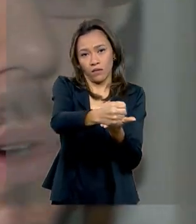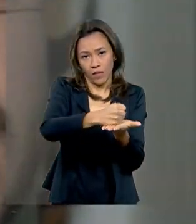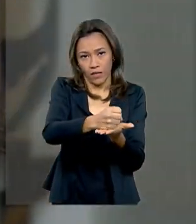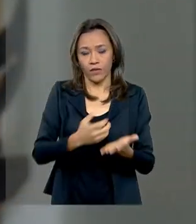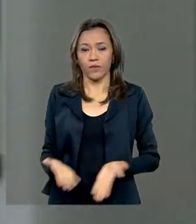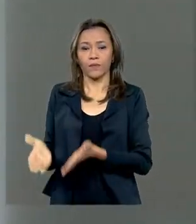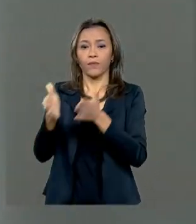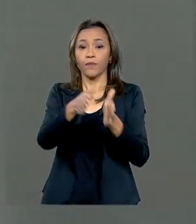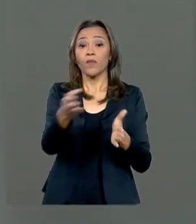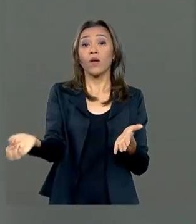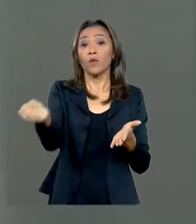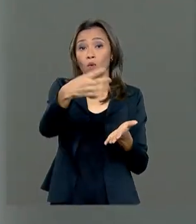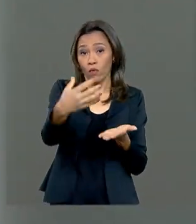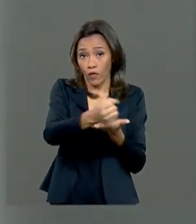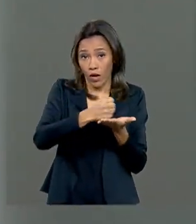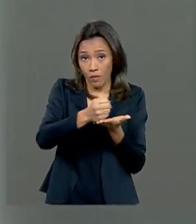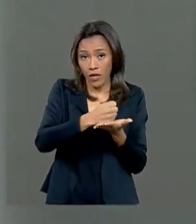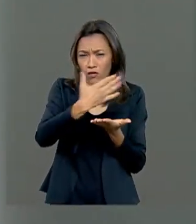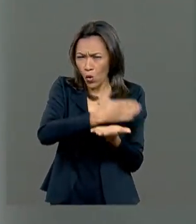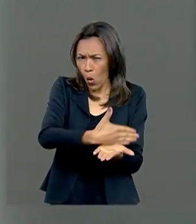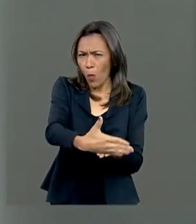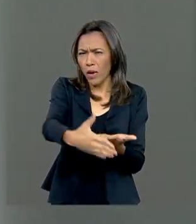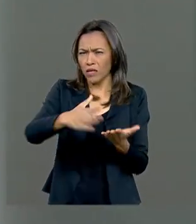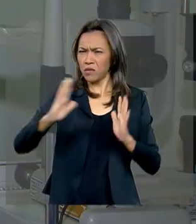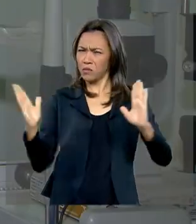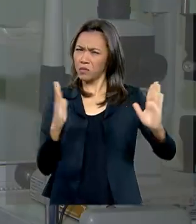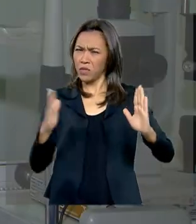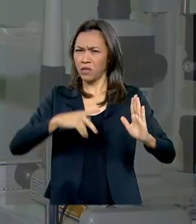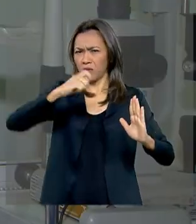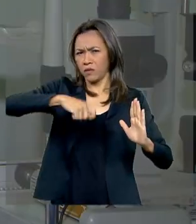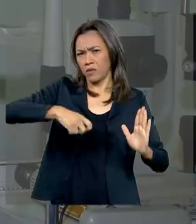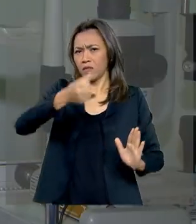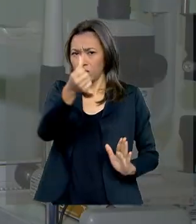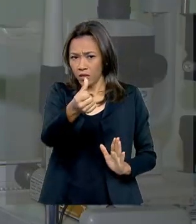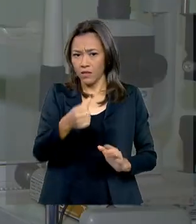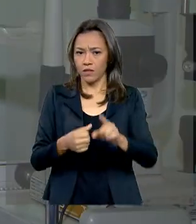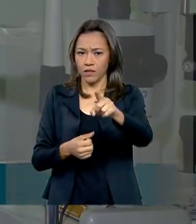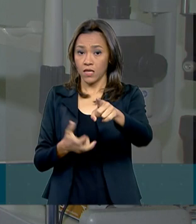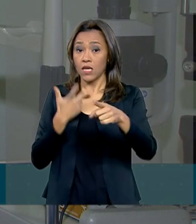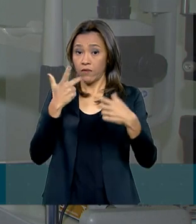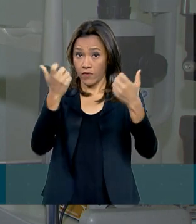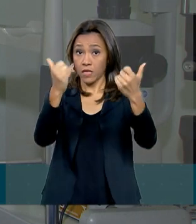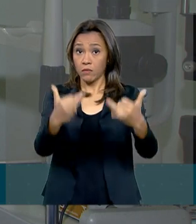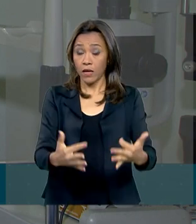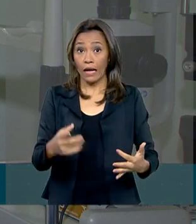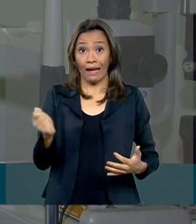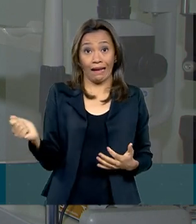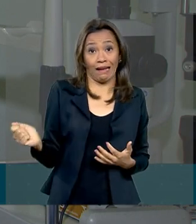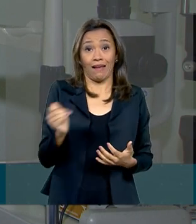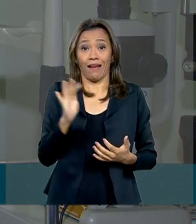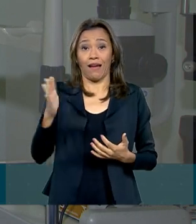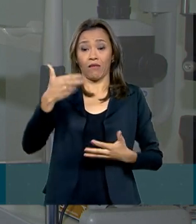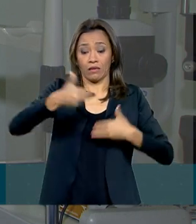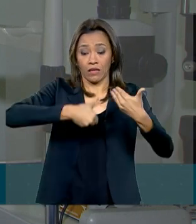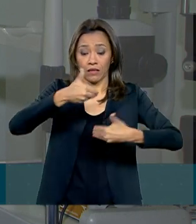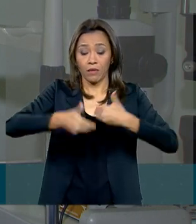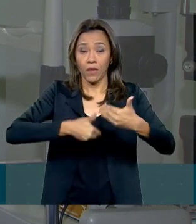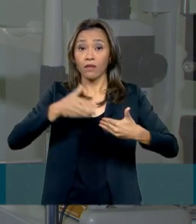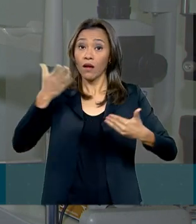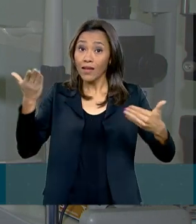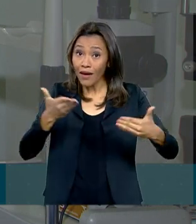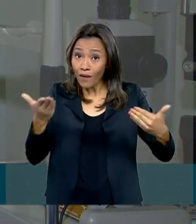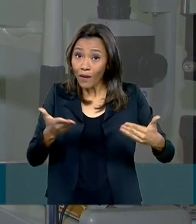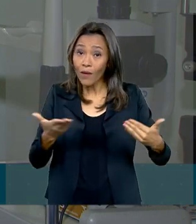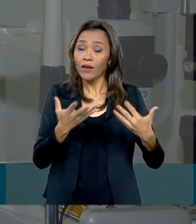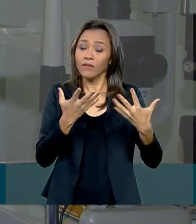vai estar disponível na rede pública dentro de seis meses. É um tratamento caro e agora entrando no SUS isso vai facilitar muito